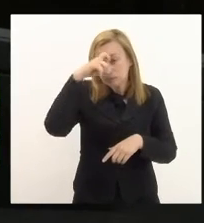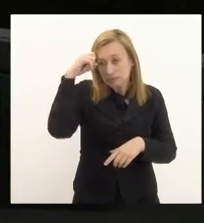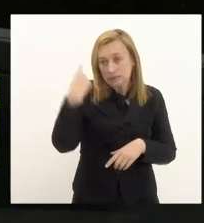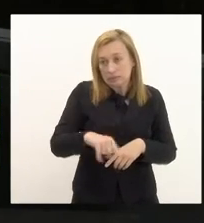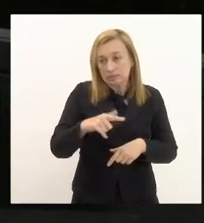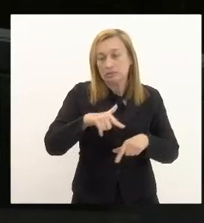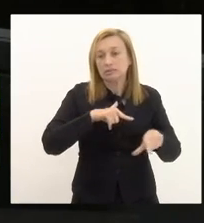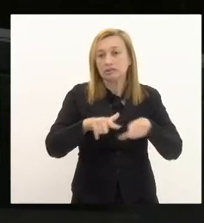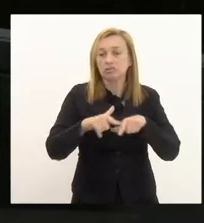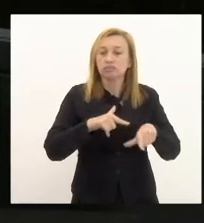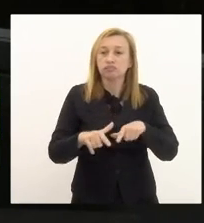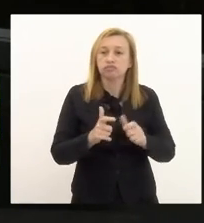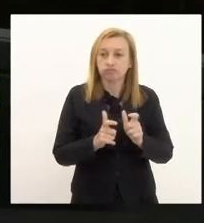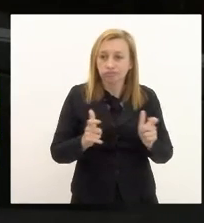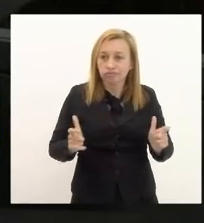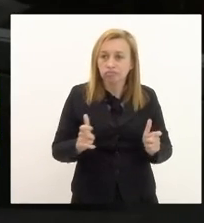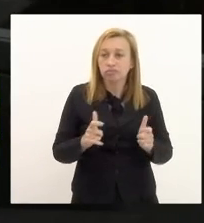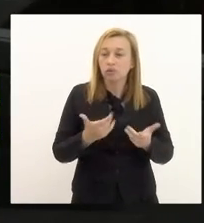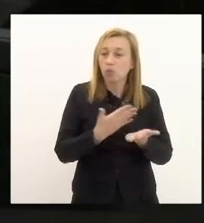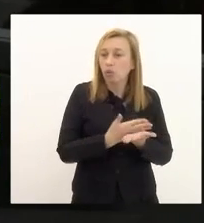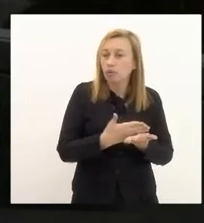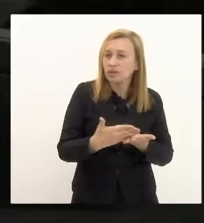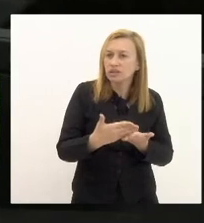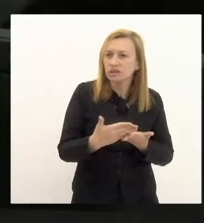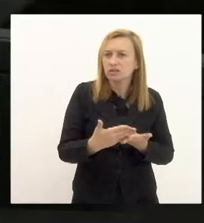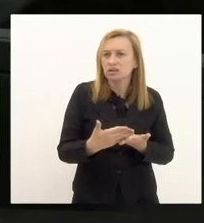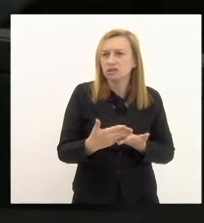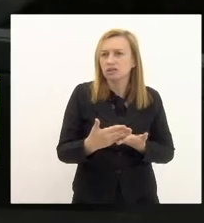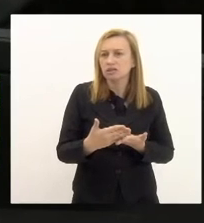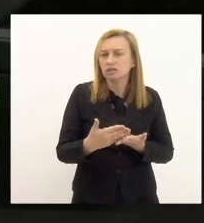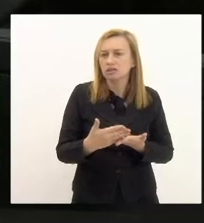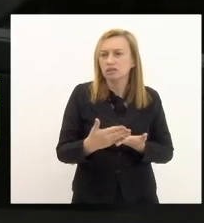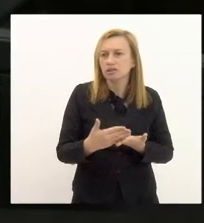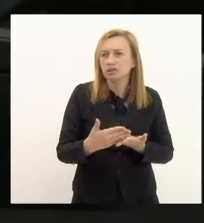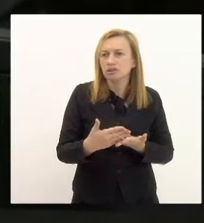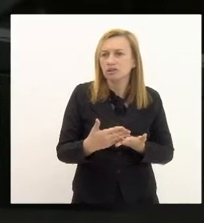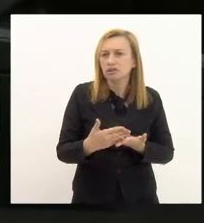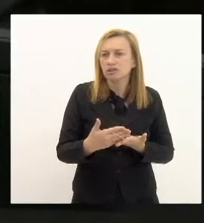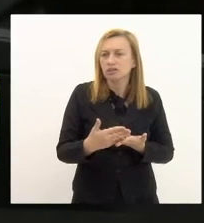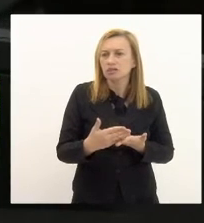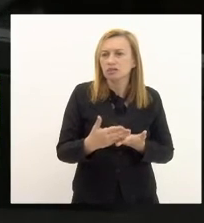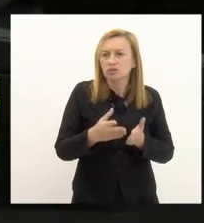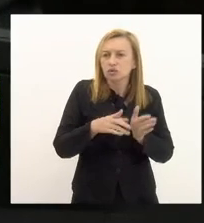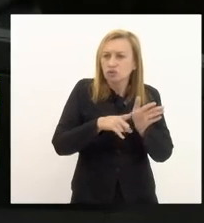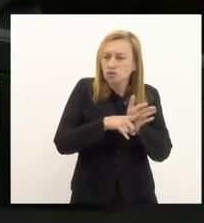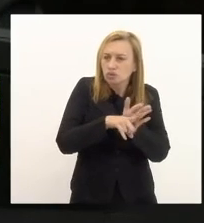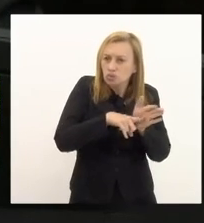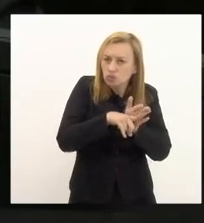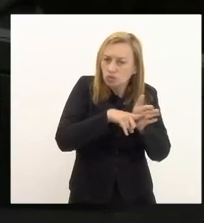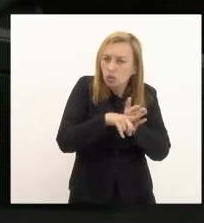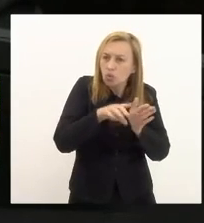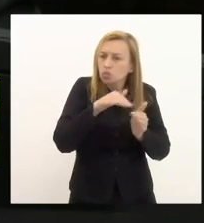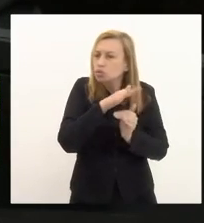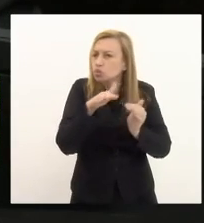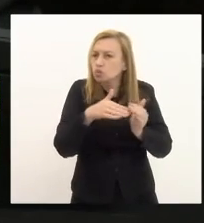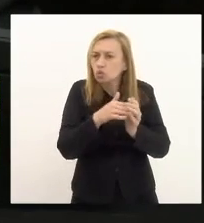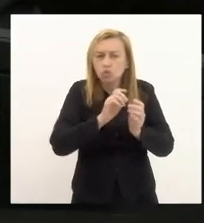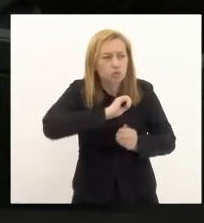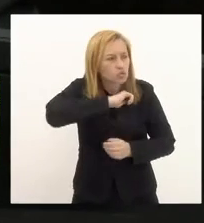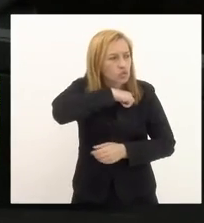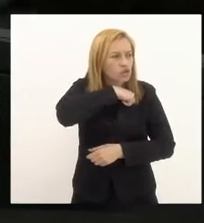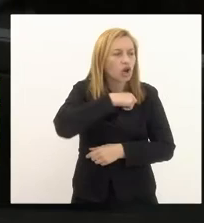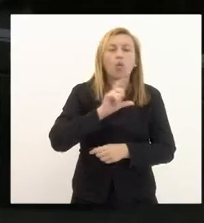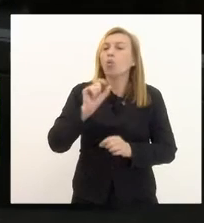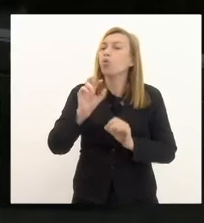muito grande nós estamos começando a levantar todos os incentivos o que isso